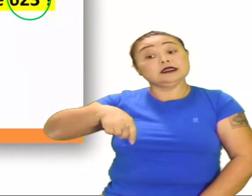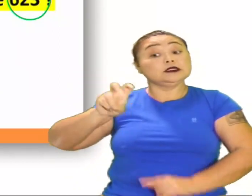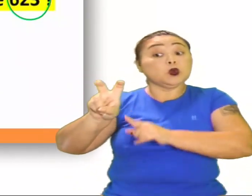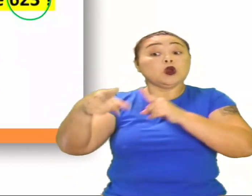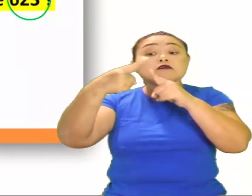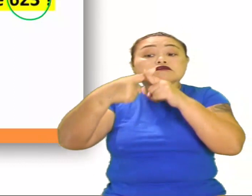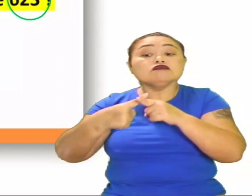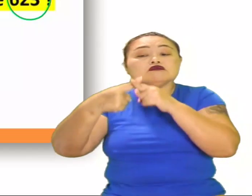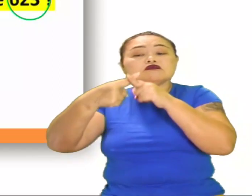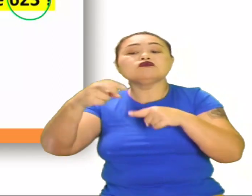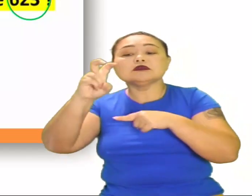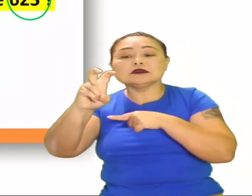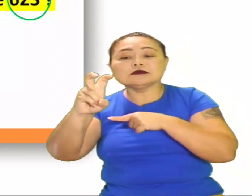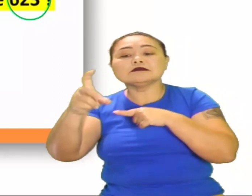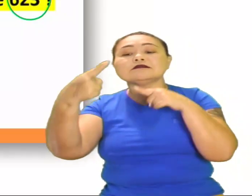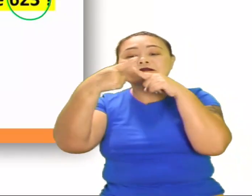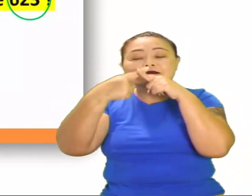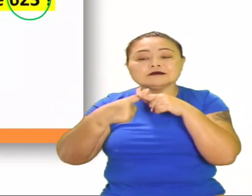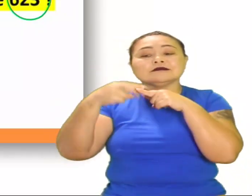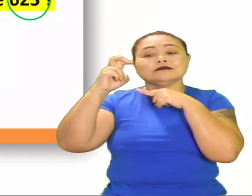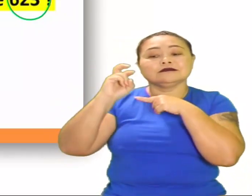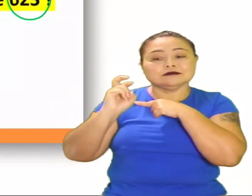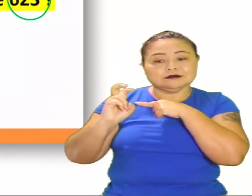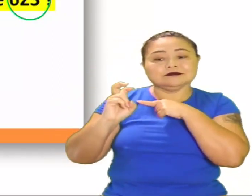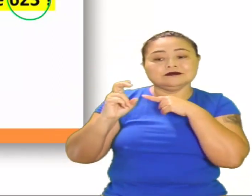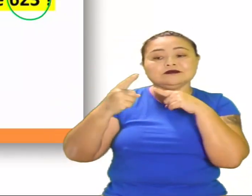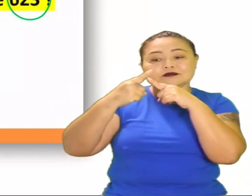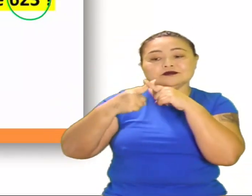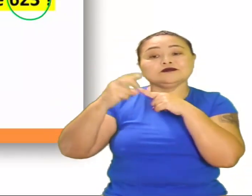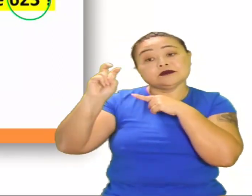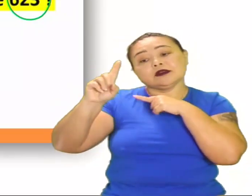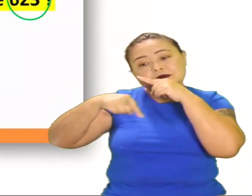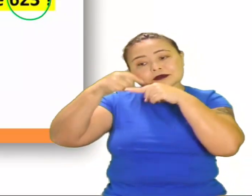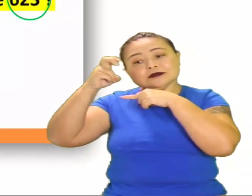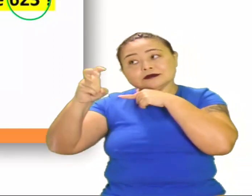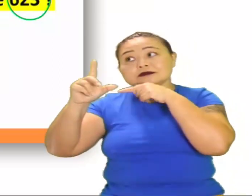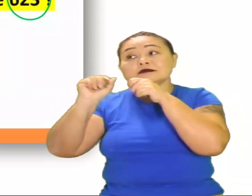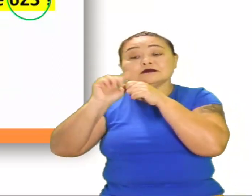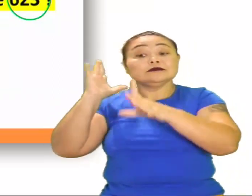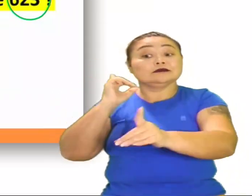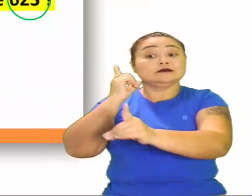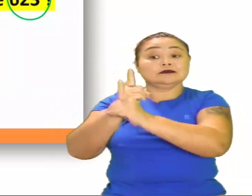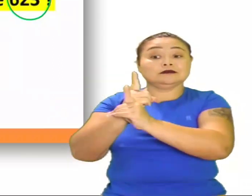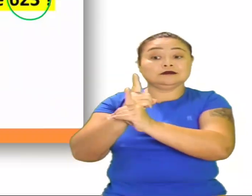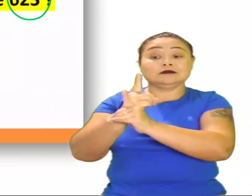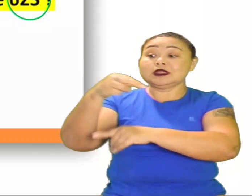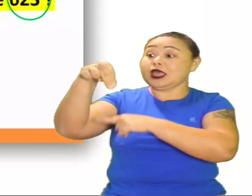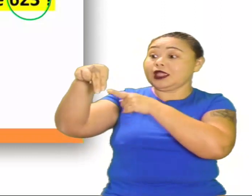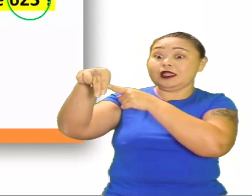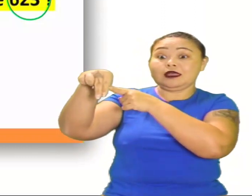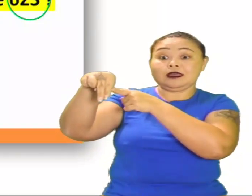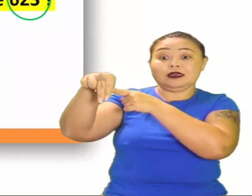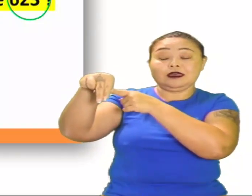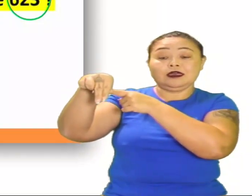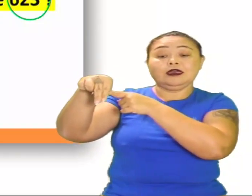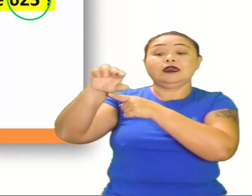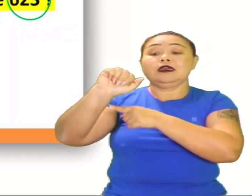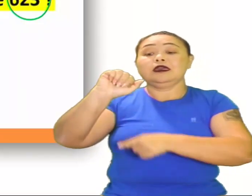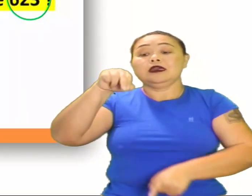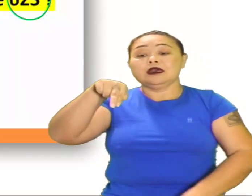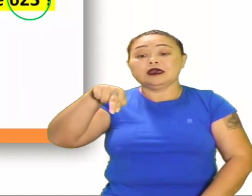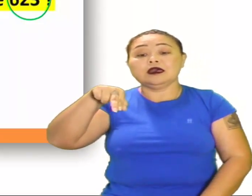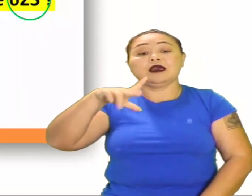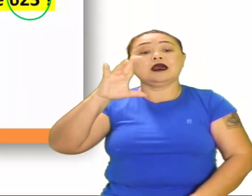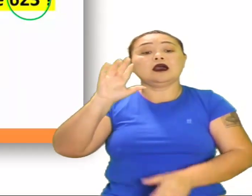são múltiplos de 5. Isso, então a minha razão é 5, tá indo de 5 em 5. E eu vou encontrar o N, né? Então, a N